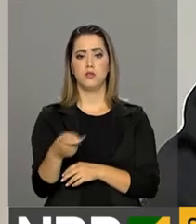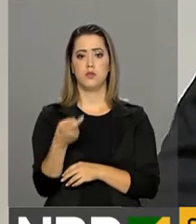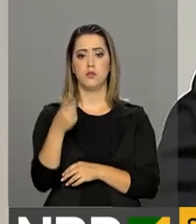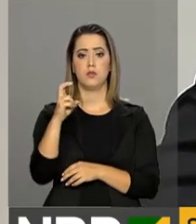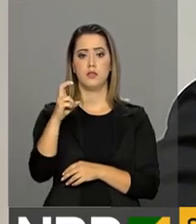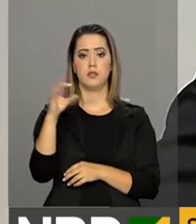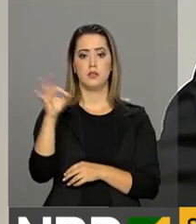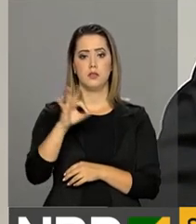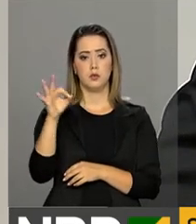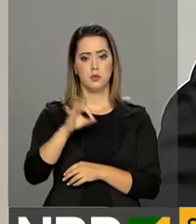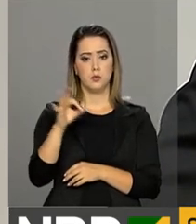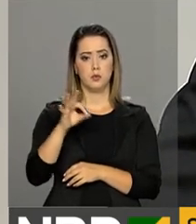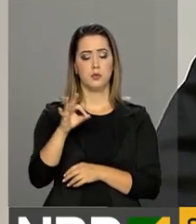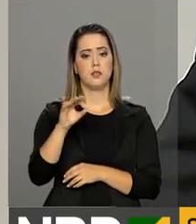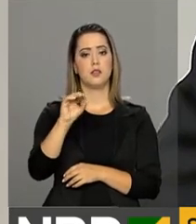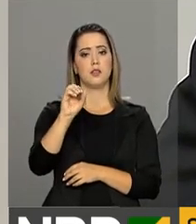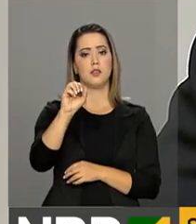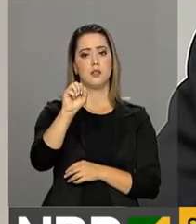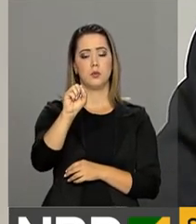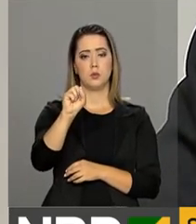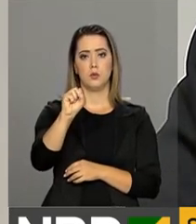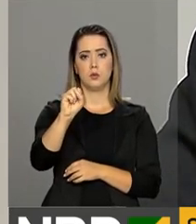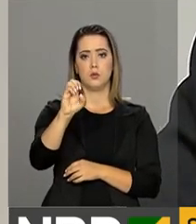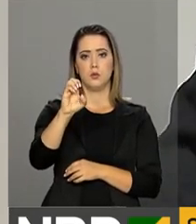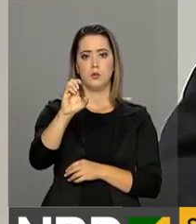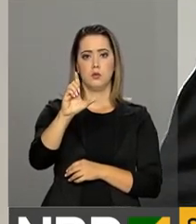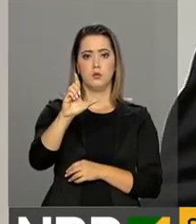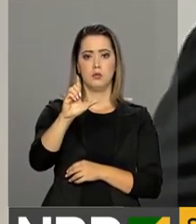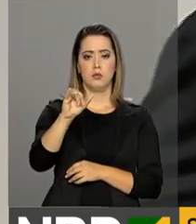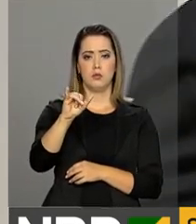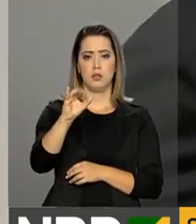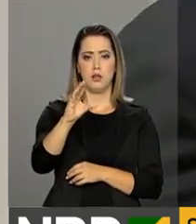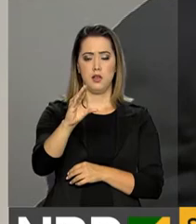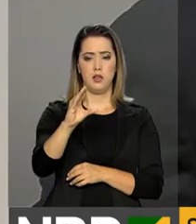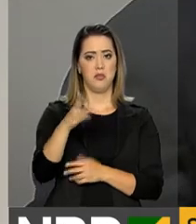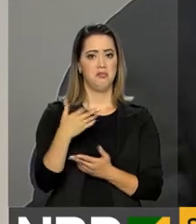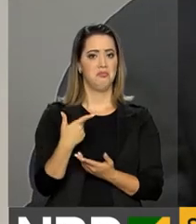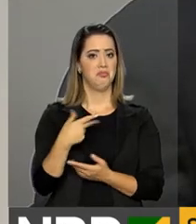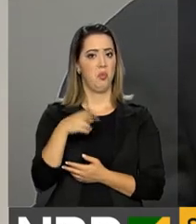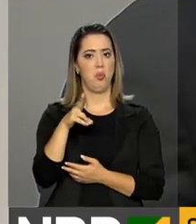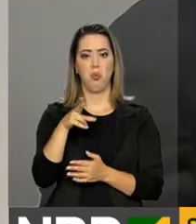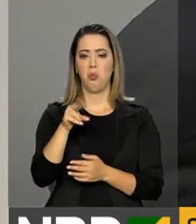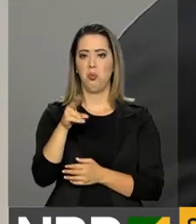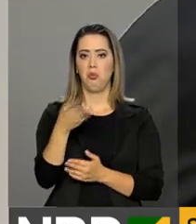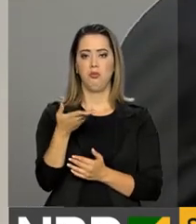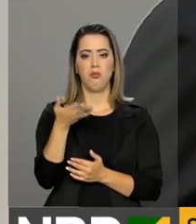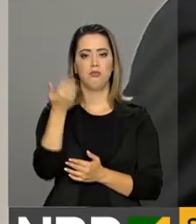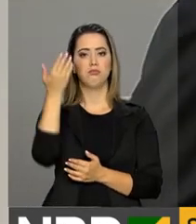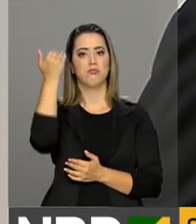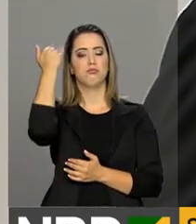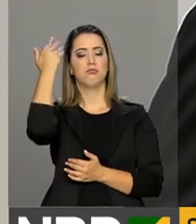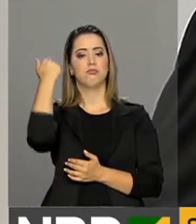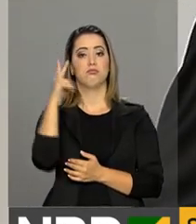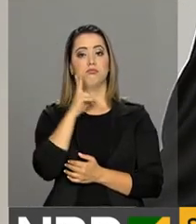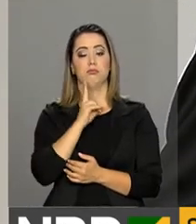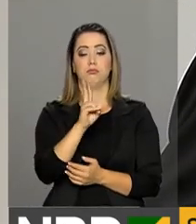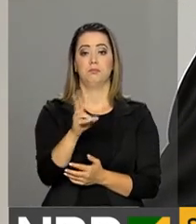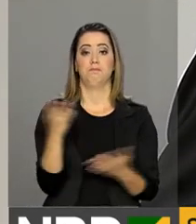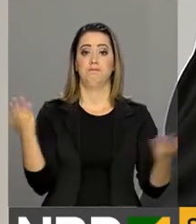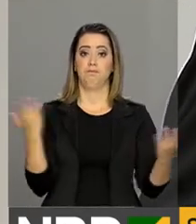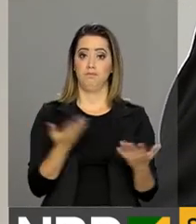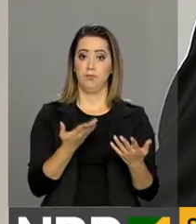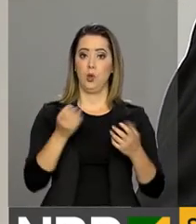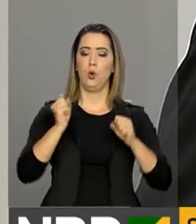taxa selic é improvável que assim aconteça coisa que não se vê há muito tempo e hoje a indústria está começando a